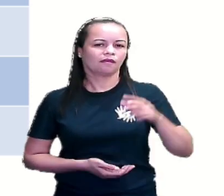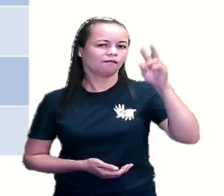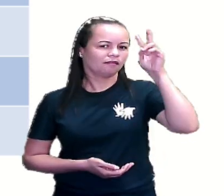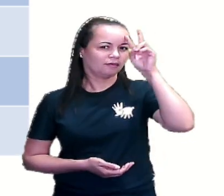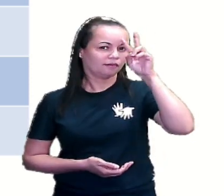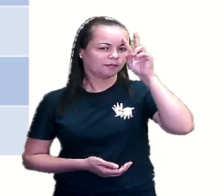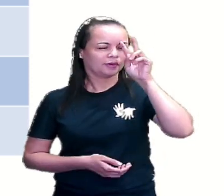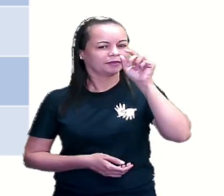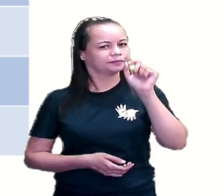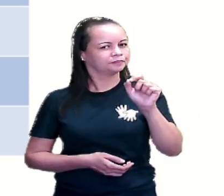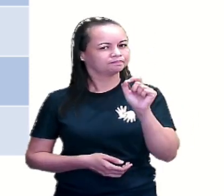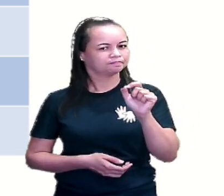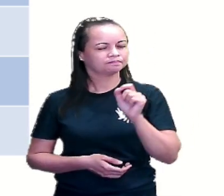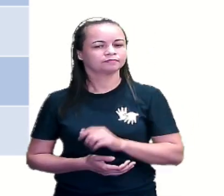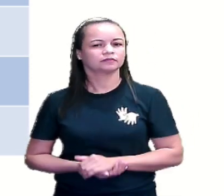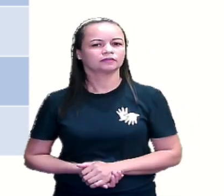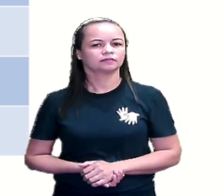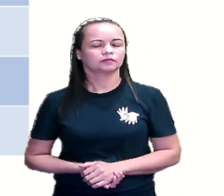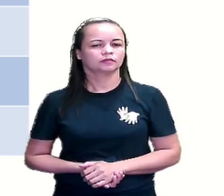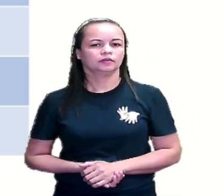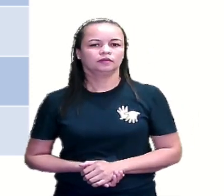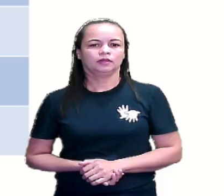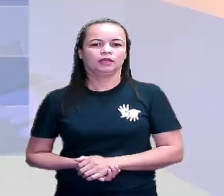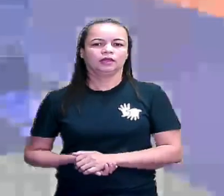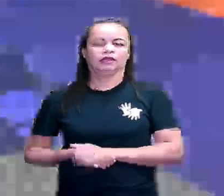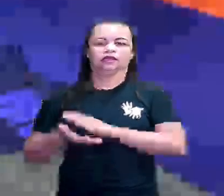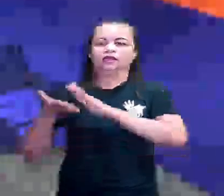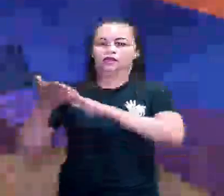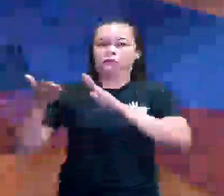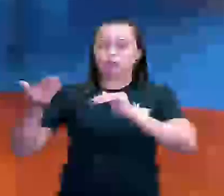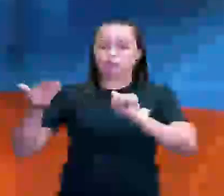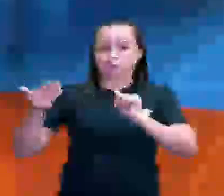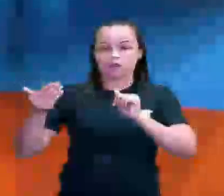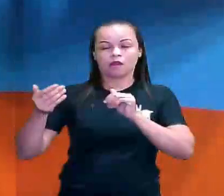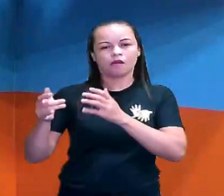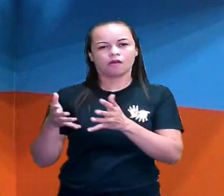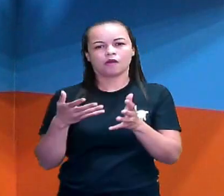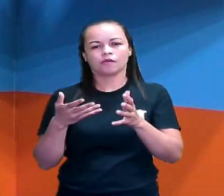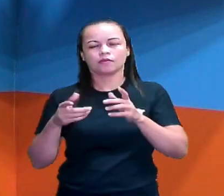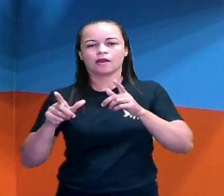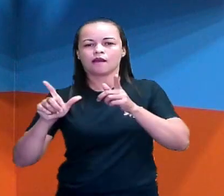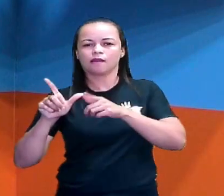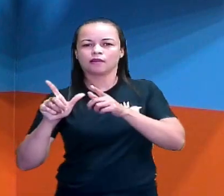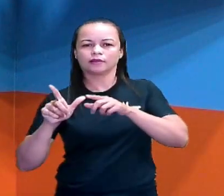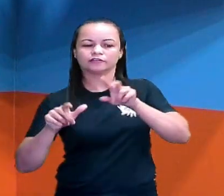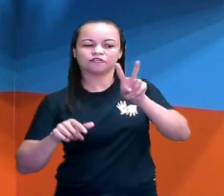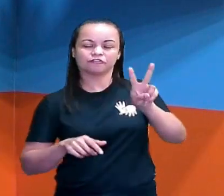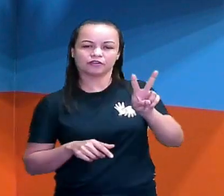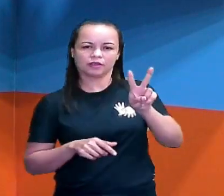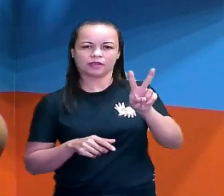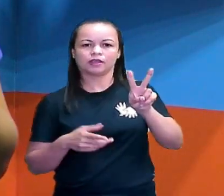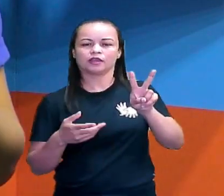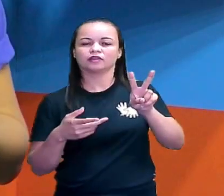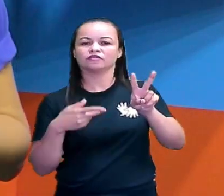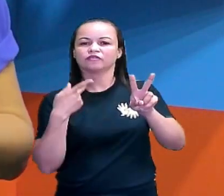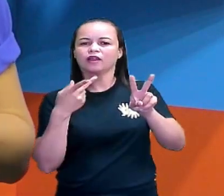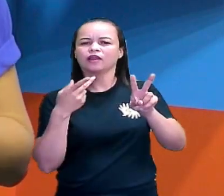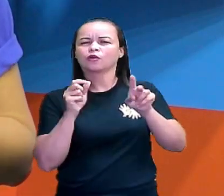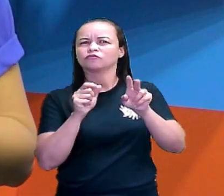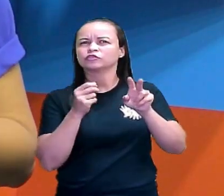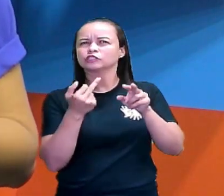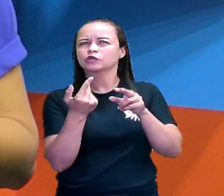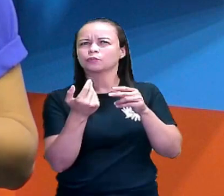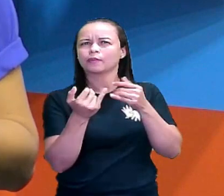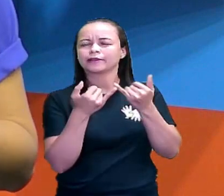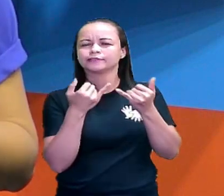Lembrando que em espanhol a letra V se pronuncia como nosso B. Então